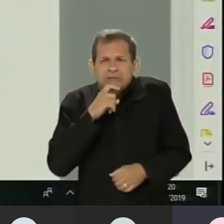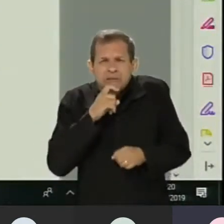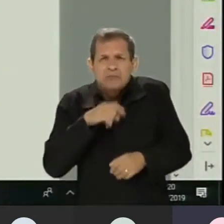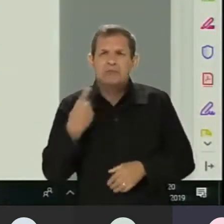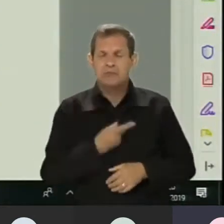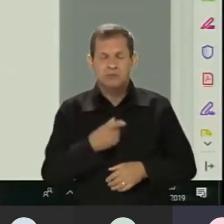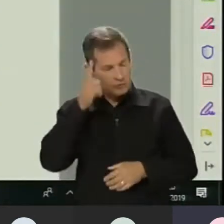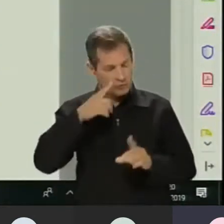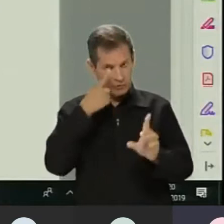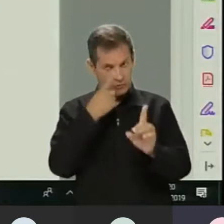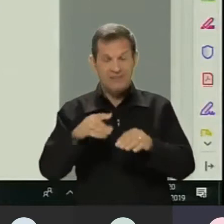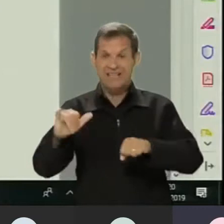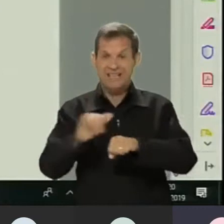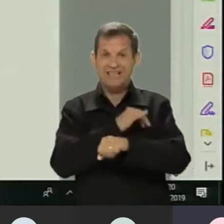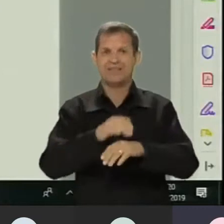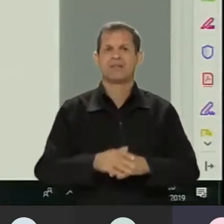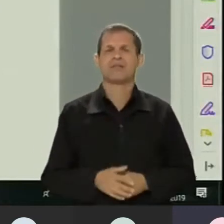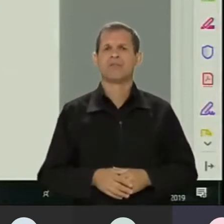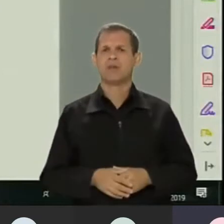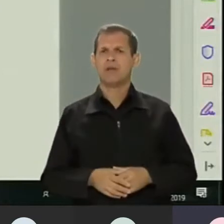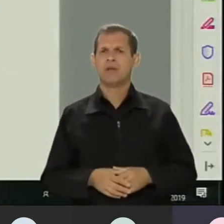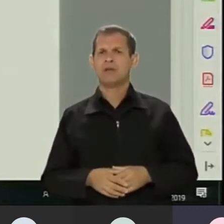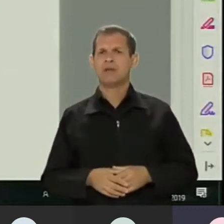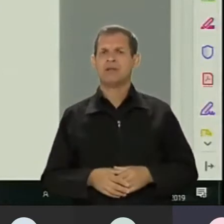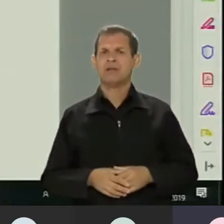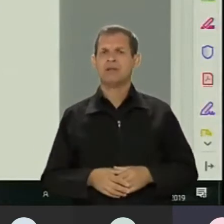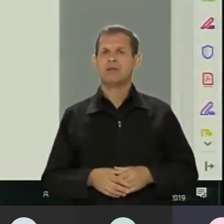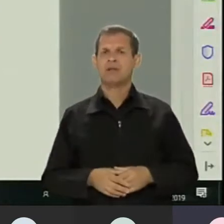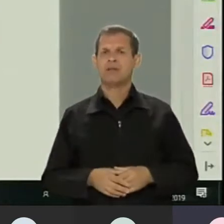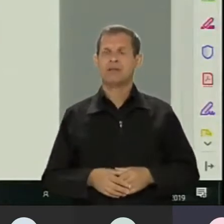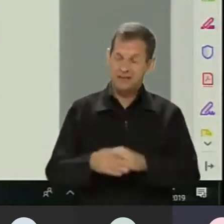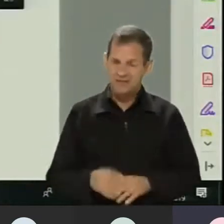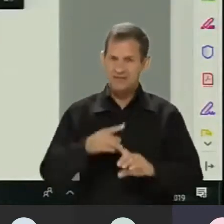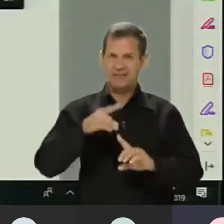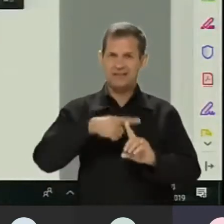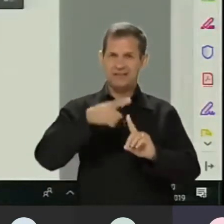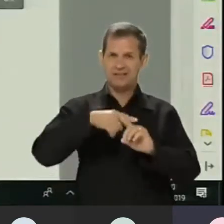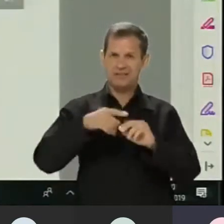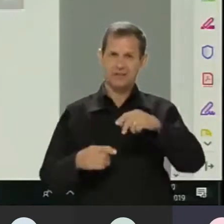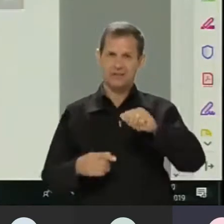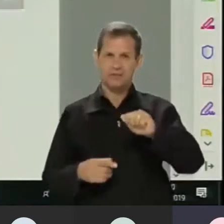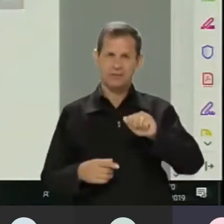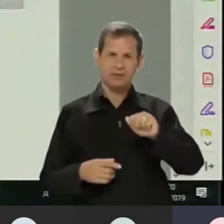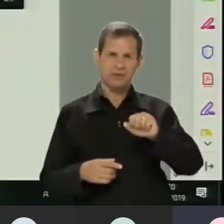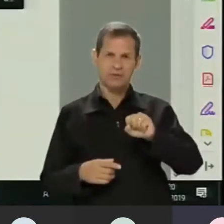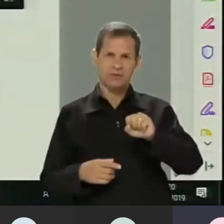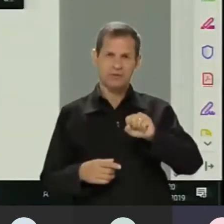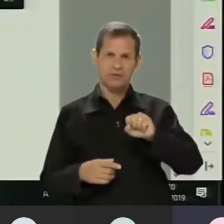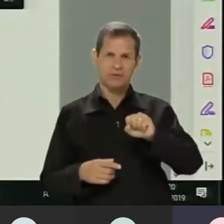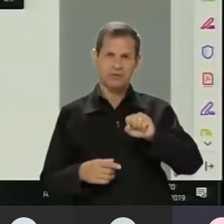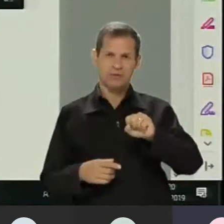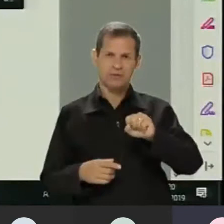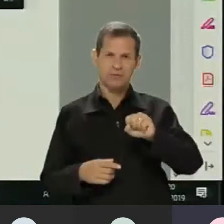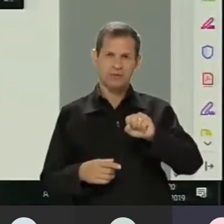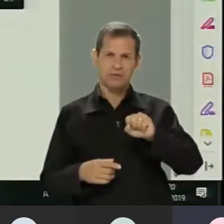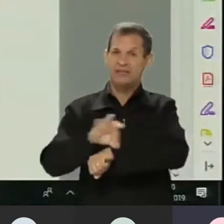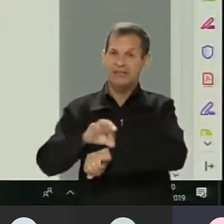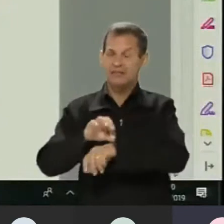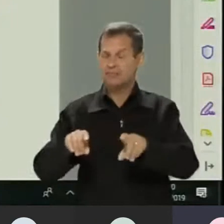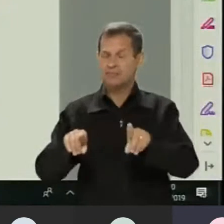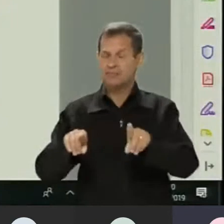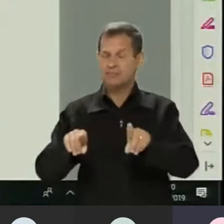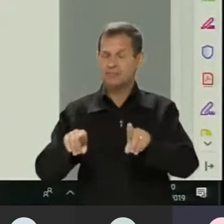Então, aqui a gente consegue encontrar essa estratégia de condicionamento térmico passivo, lembrando, né, que a arquitetura tem que pensar e